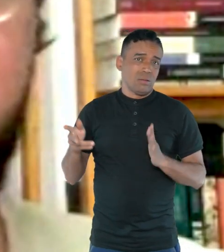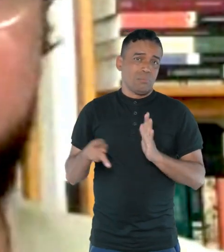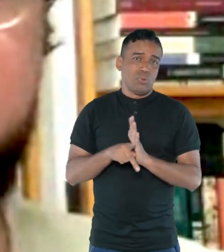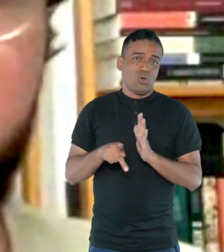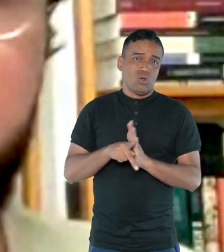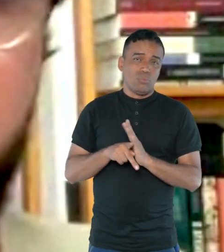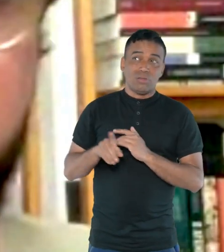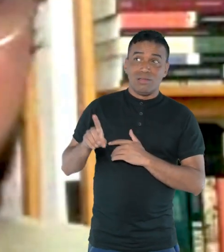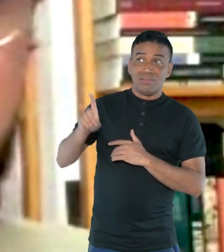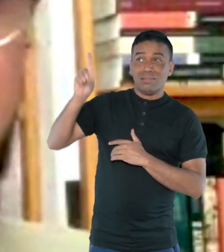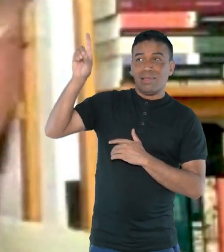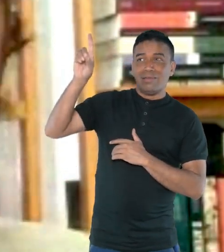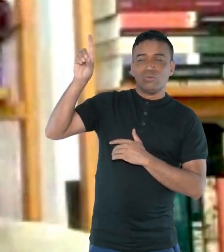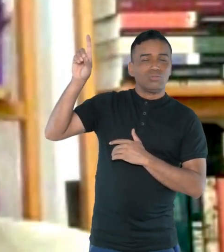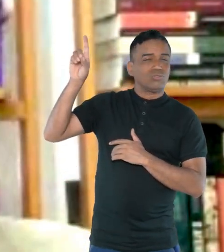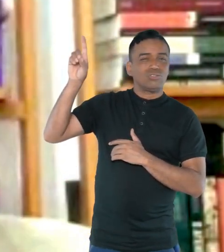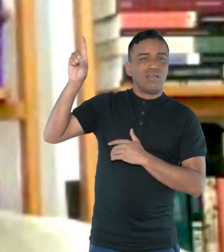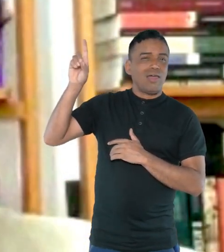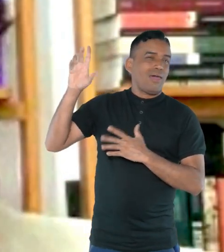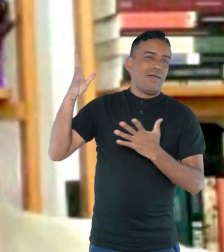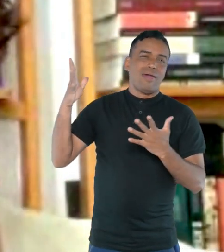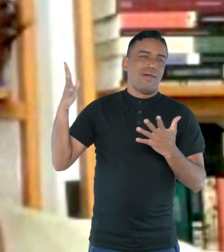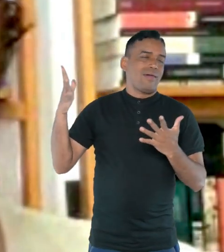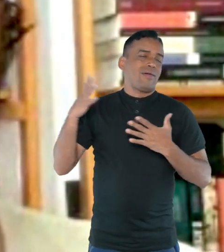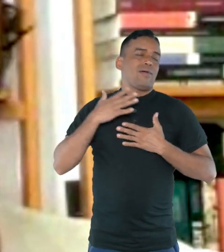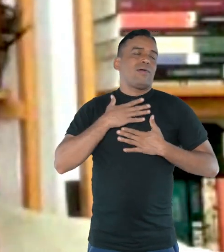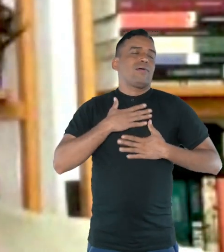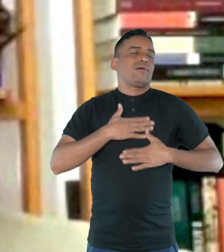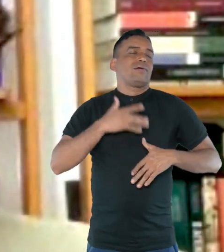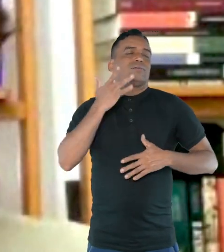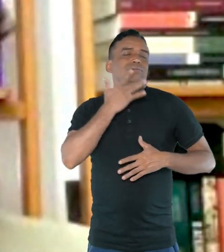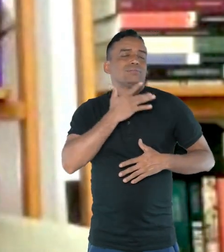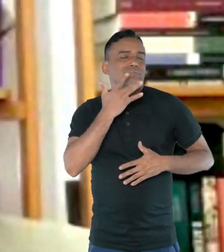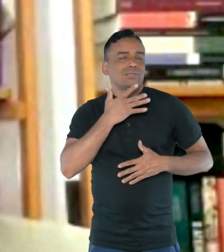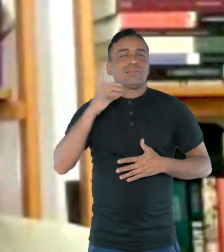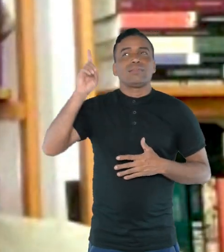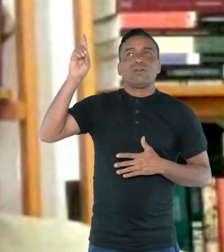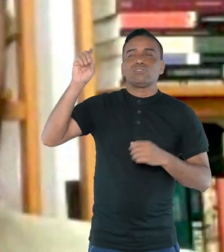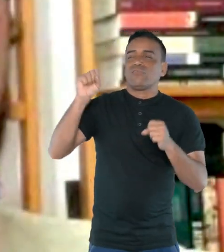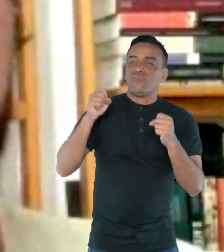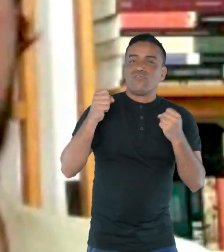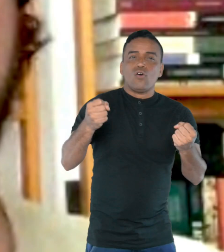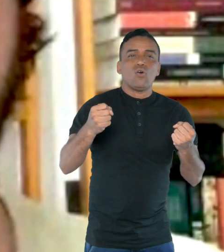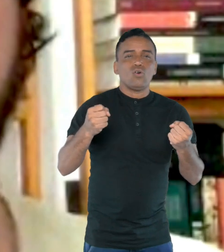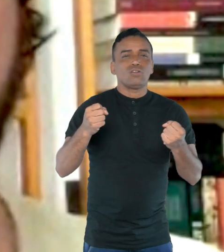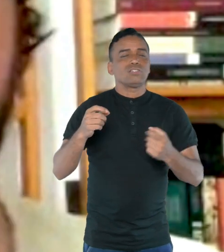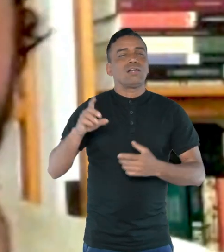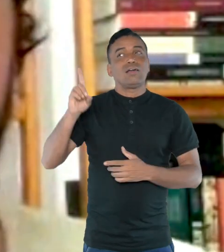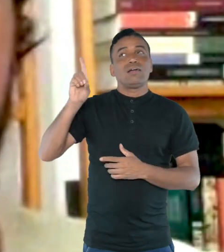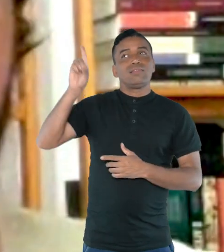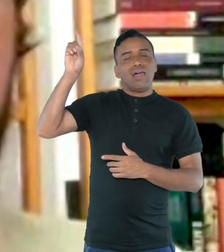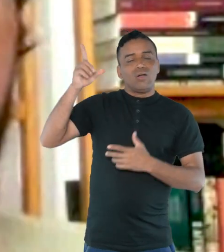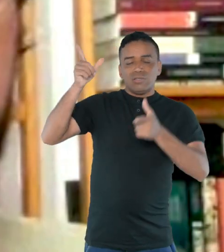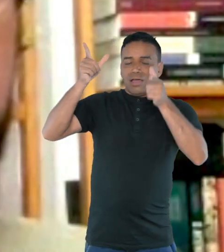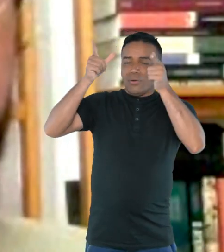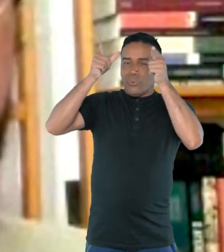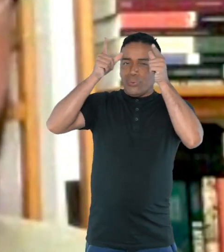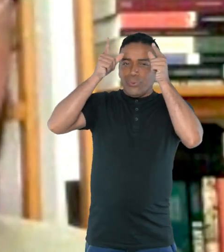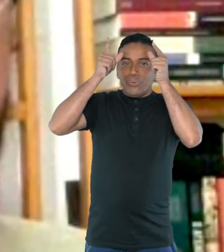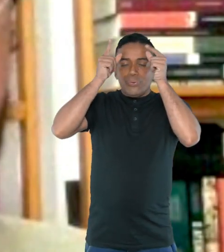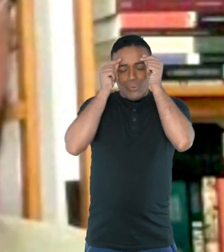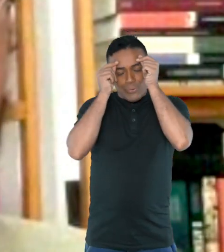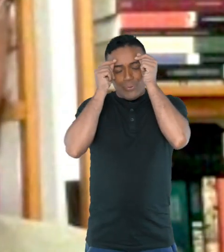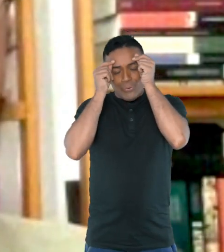Em relação a Deus, Deus é bálsamo, Deus é força, Deus é suspiro, Deus